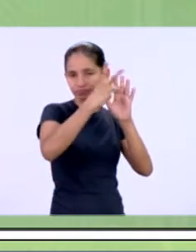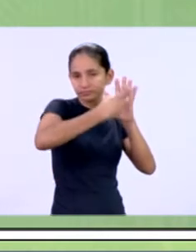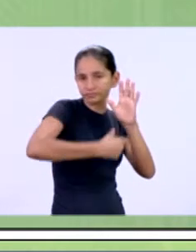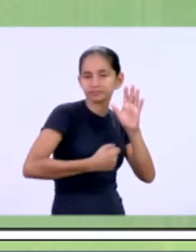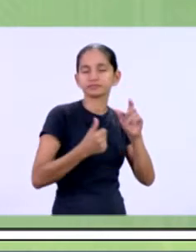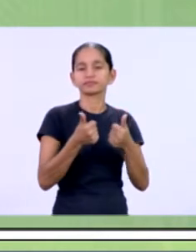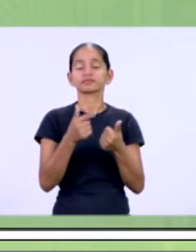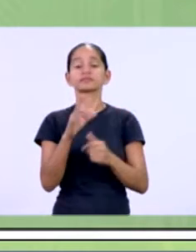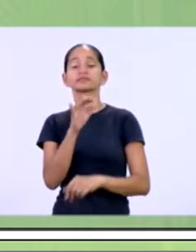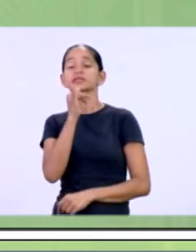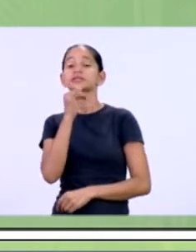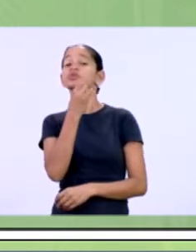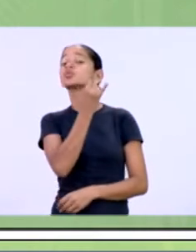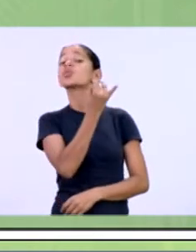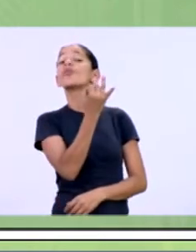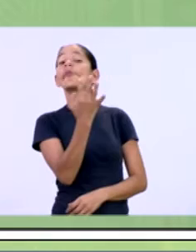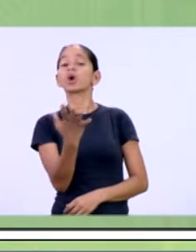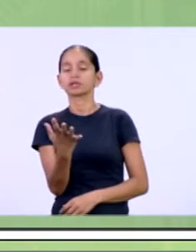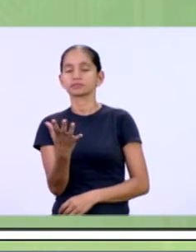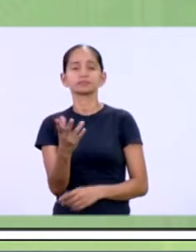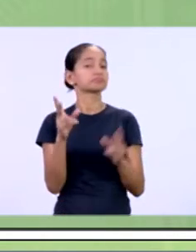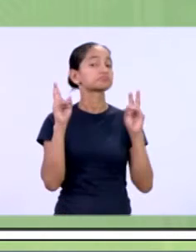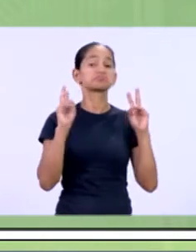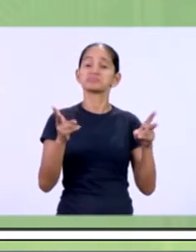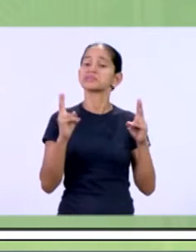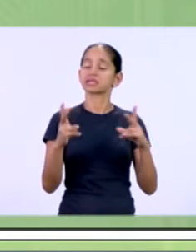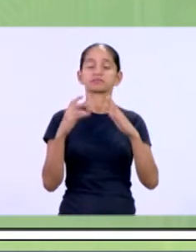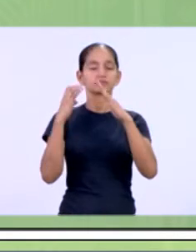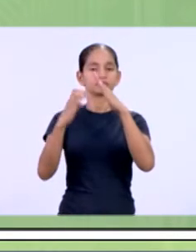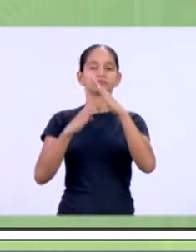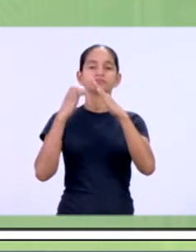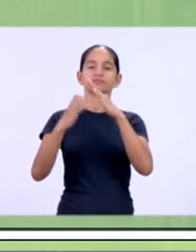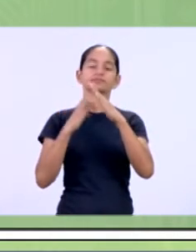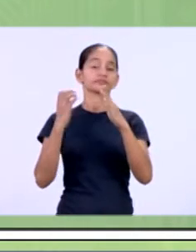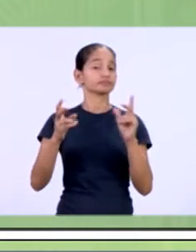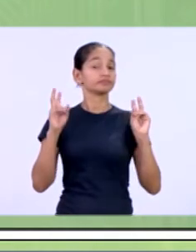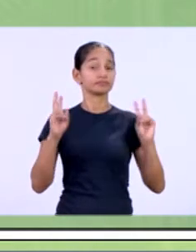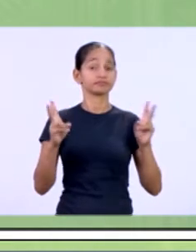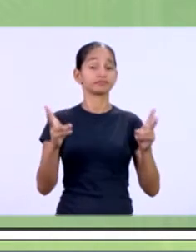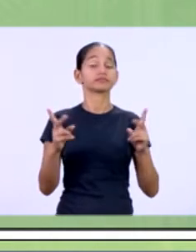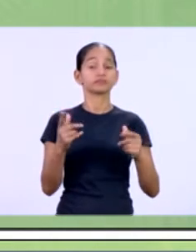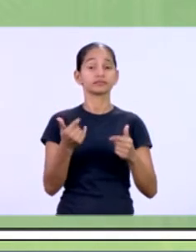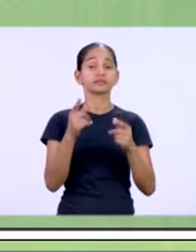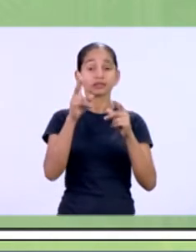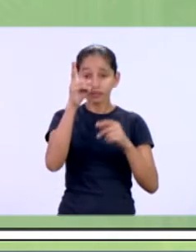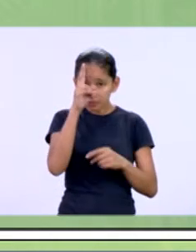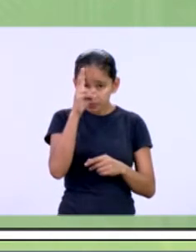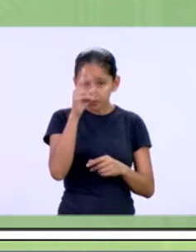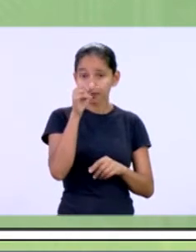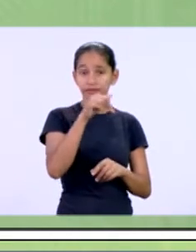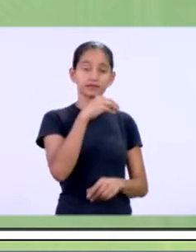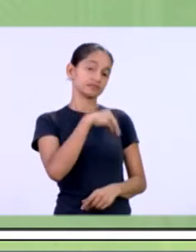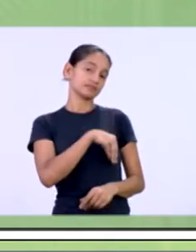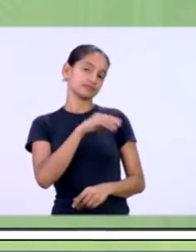mil e uma folha de pagamento de 82 mil. É a mesma empresa que eu calculei pelo Simples Nacional. Recapitulando